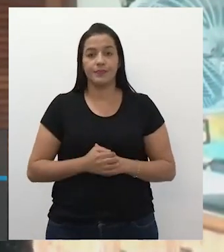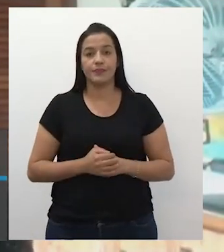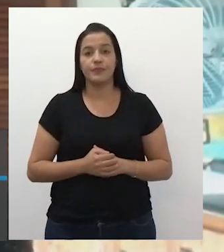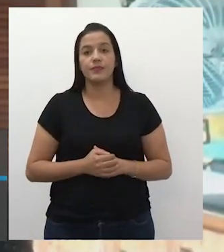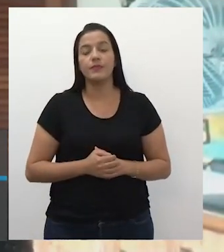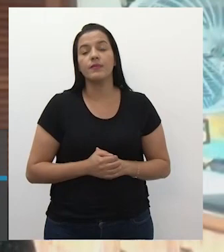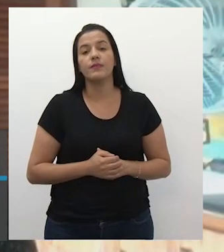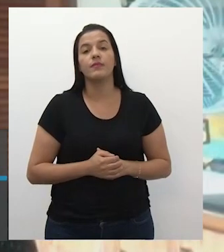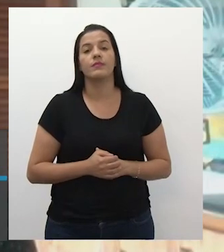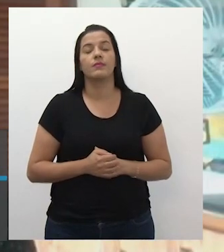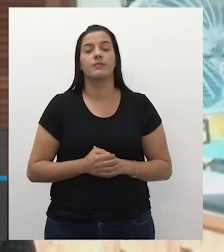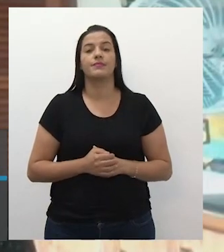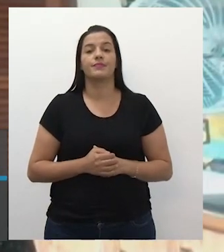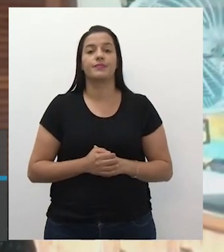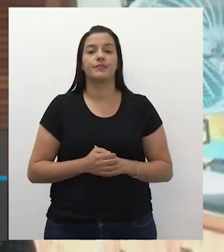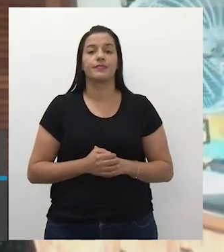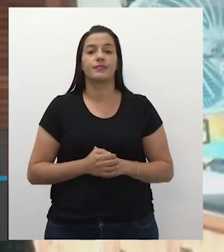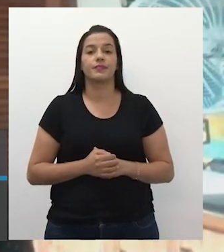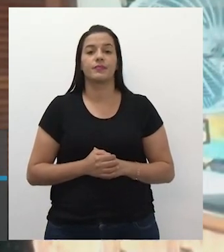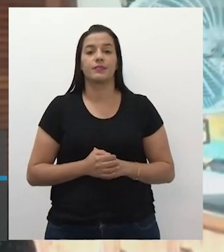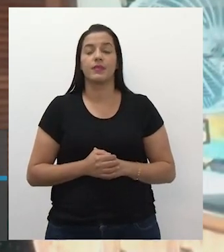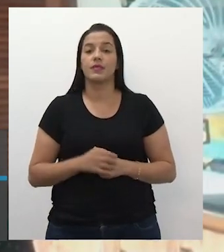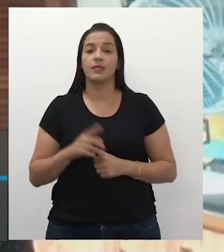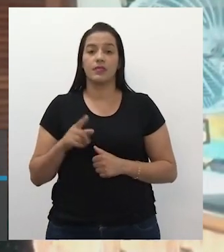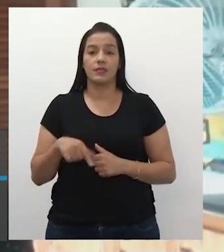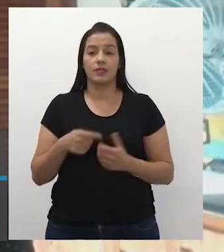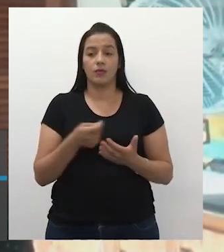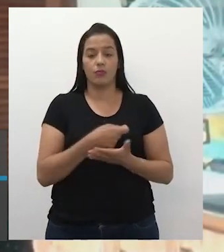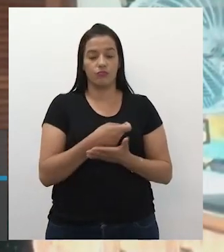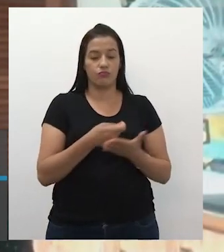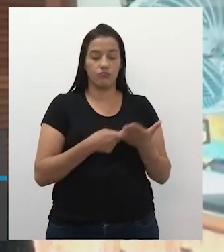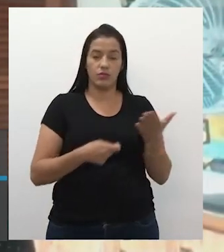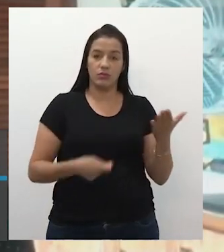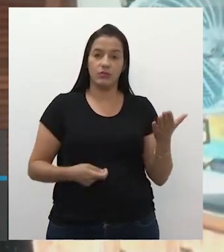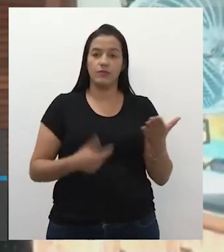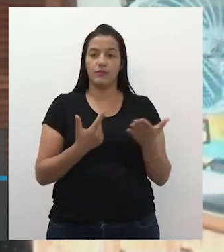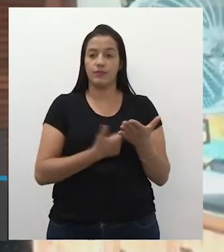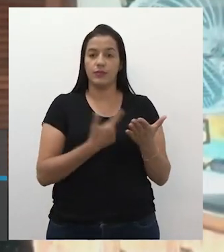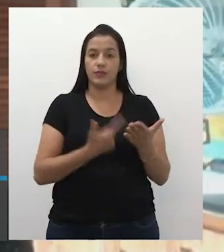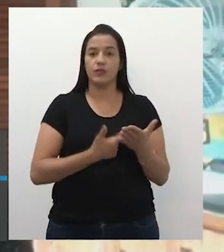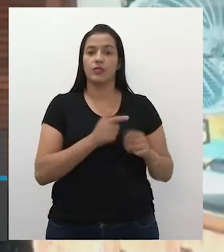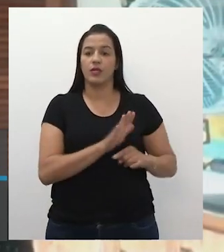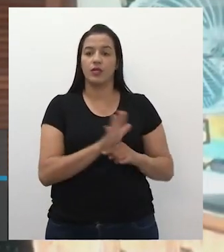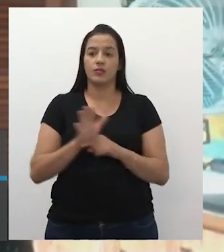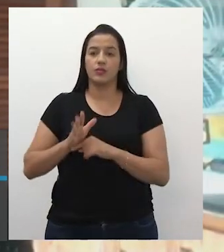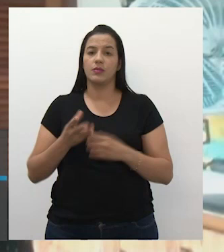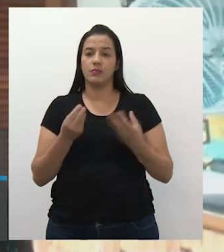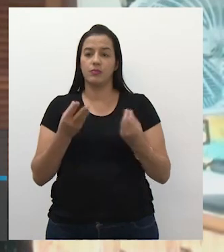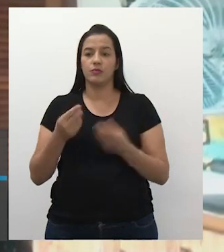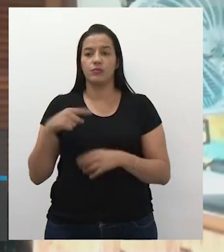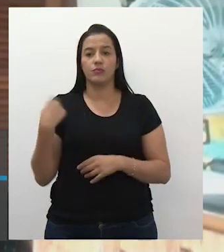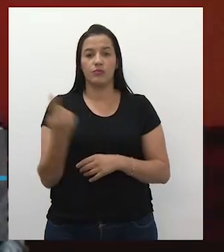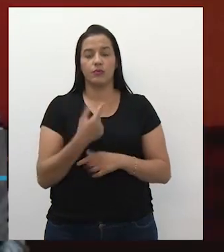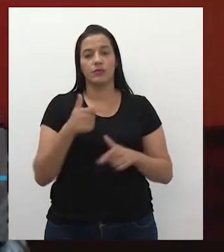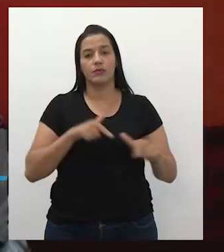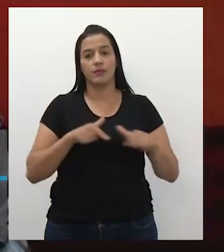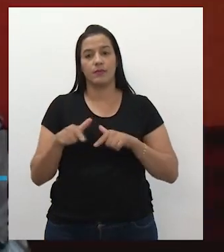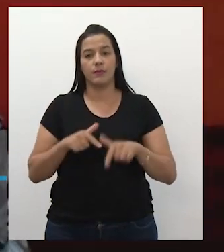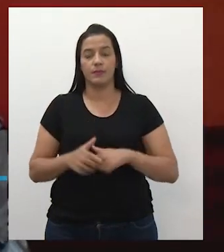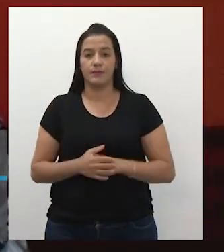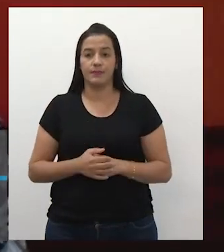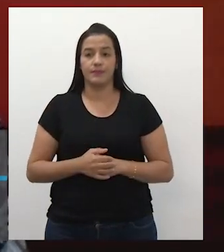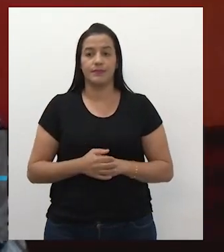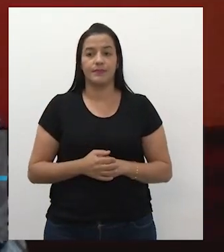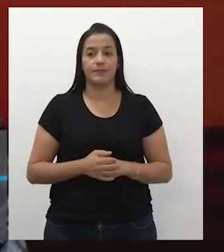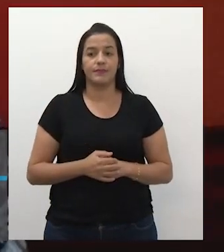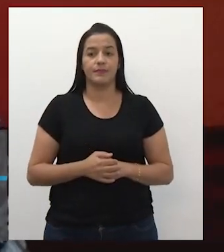fato são produções, são obras que ajudam muito no nosso trabalho. Flávia, é possível